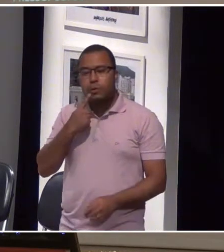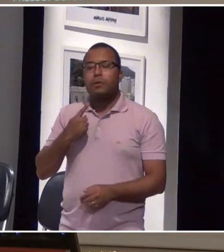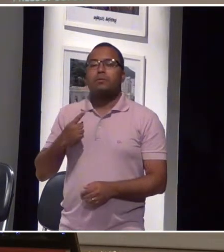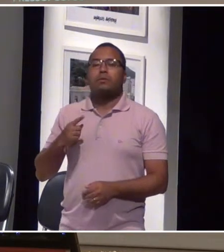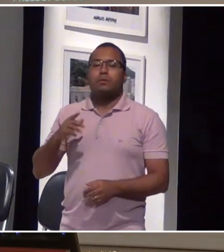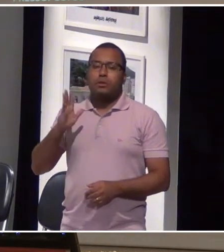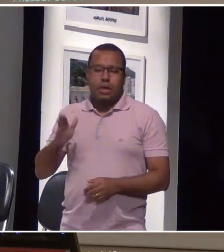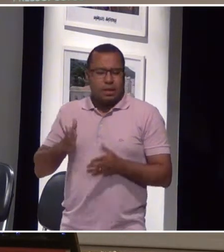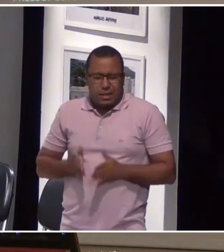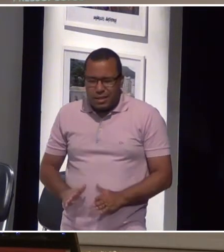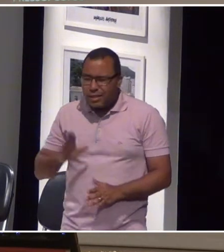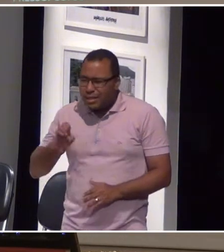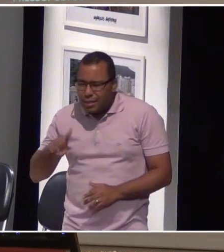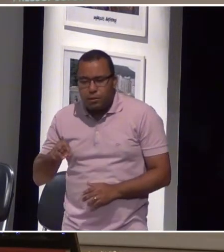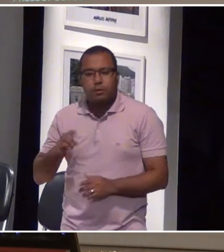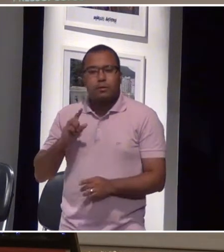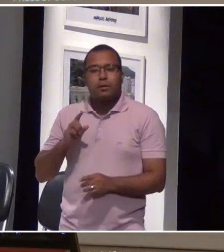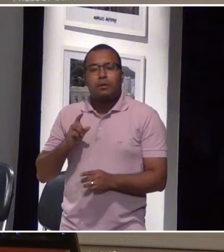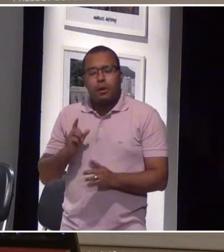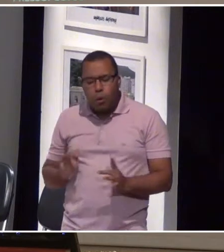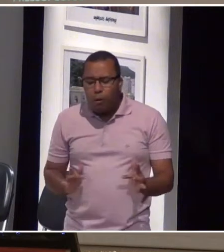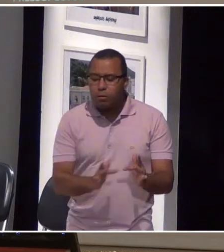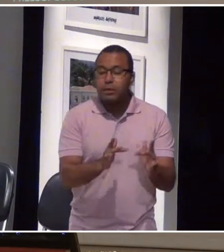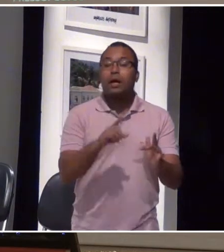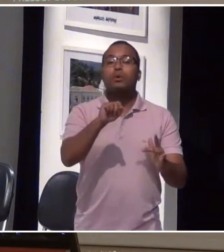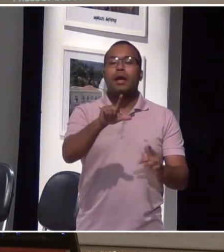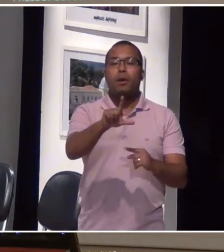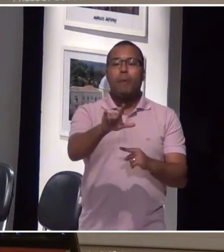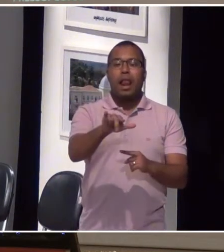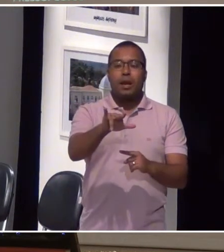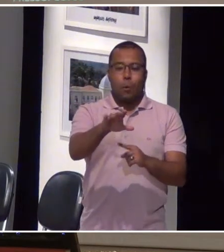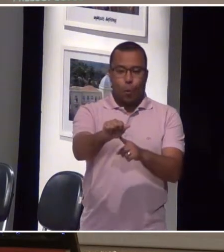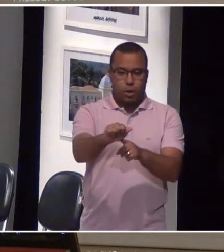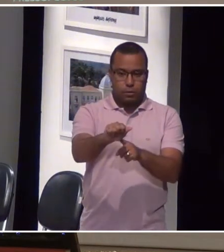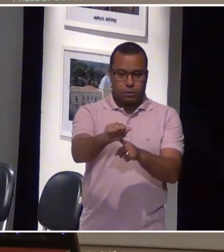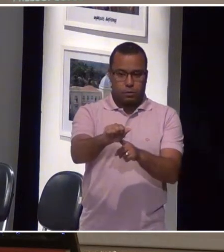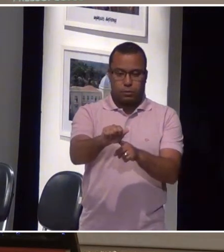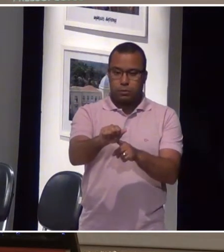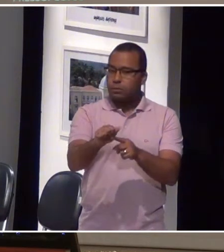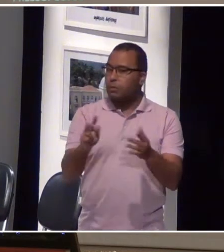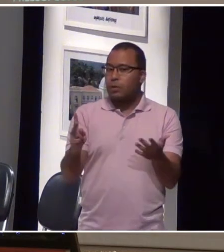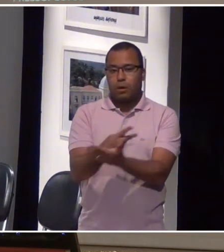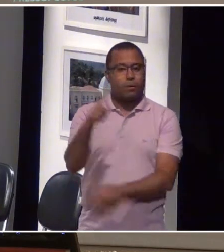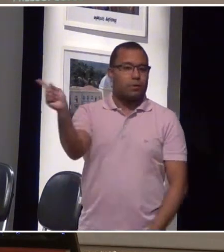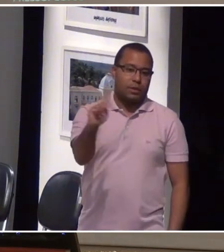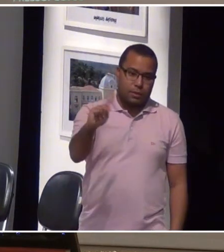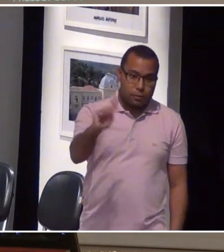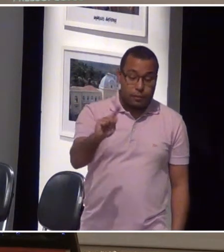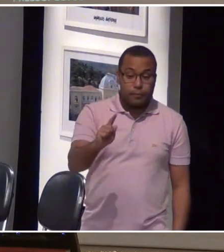já nos primeiros dias de vida, no sentido de colocá-los em contato com uma língua. Também não foi o que